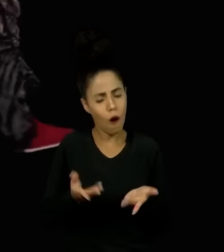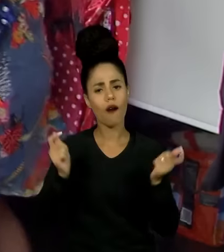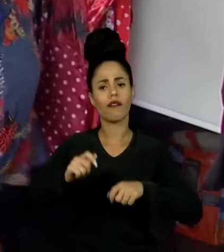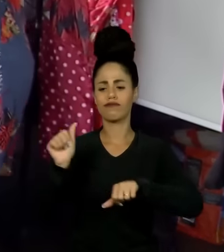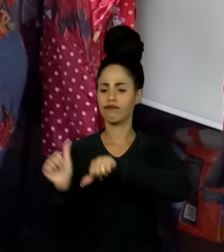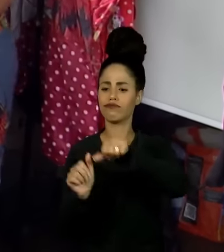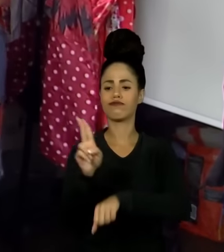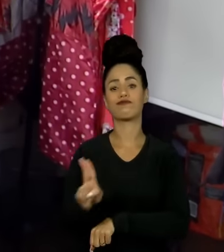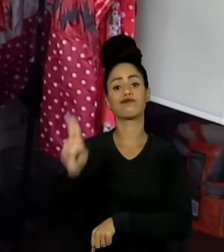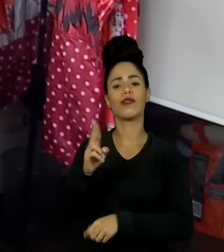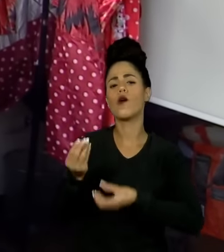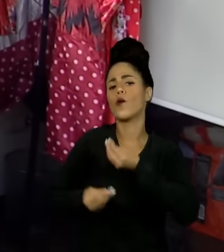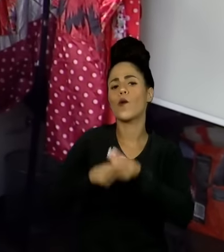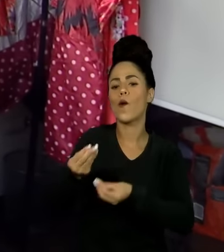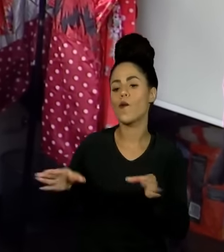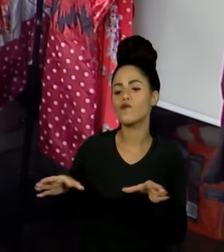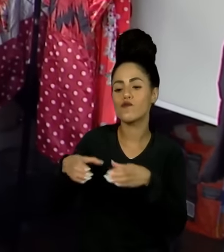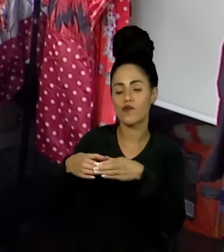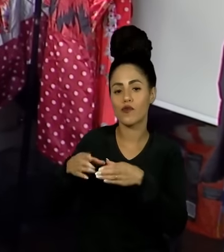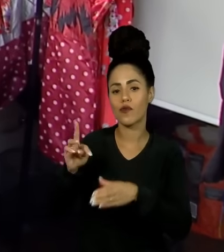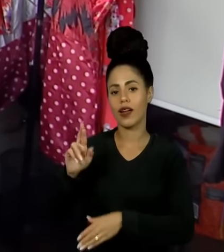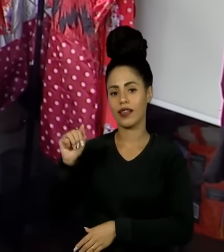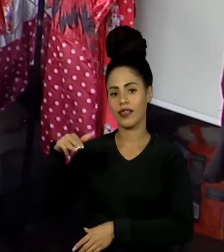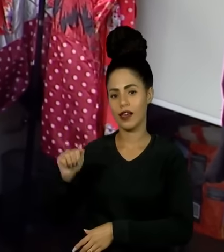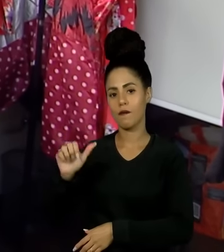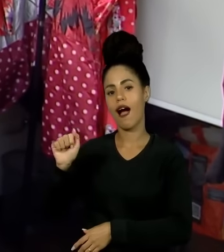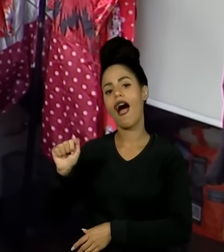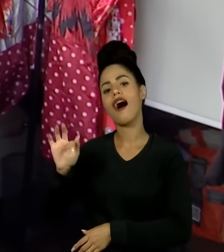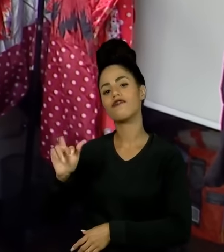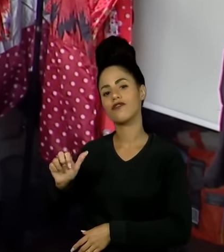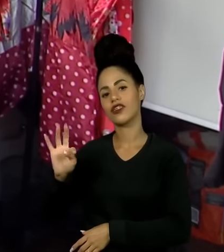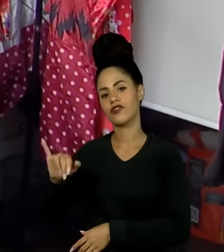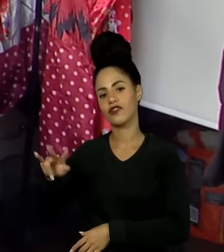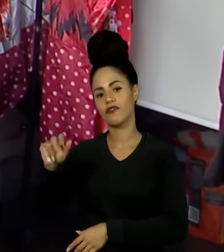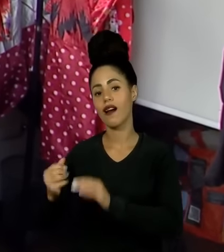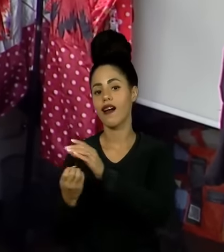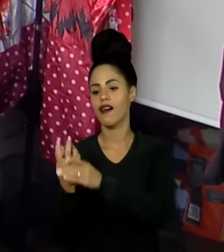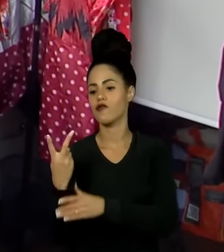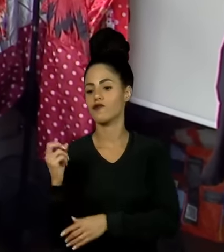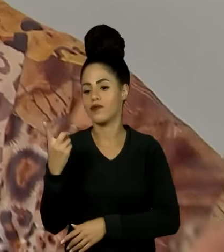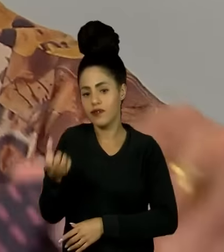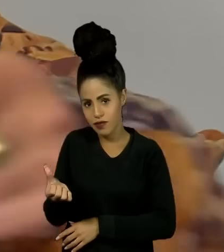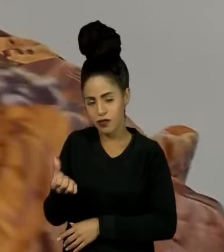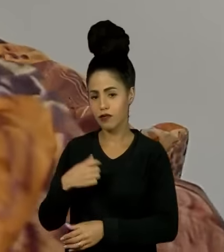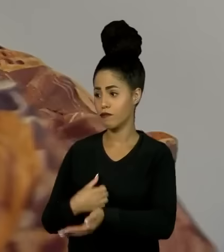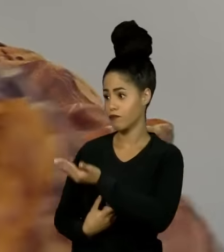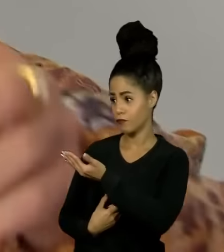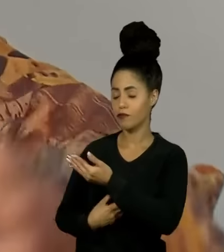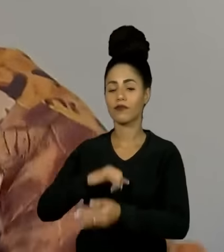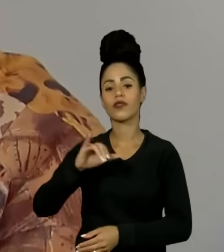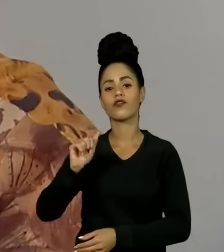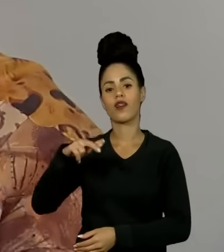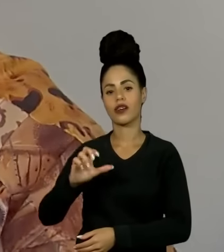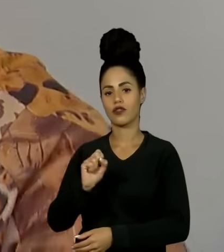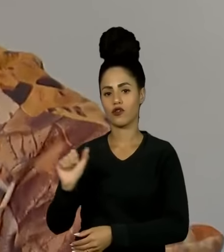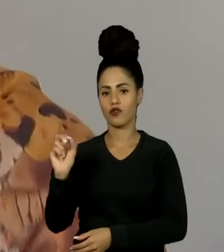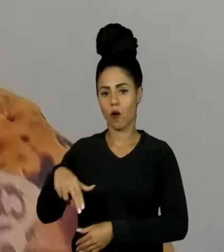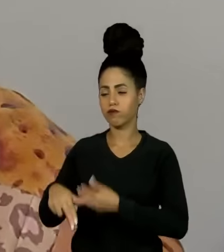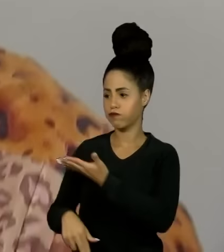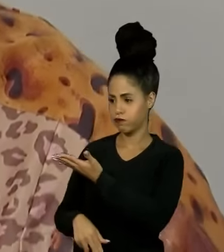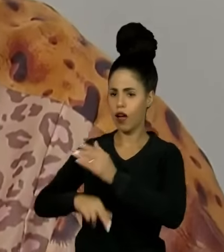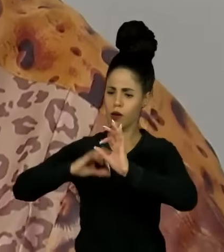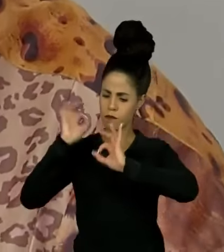sanitários. Fazem parte do projeto Trama Afetiva, criado em 2016. Jackson Araújo, mestre